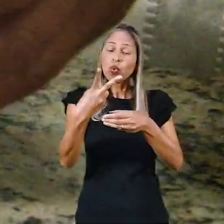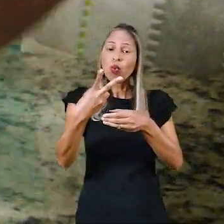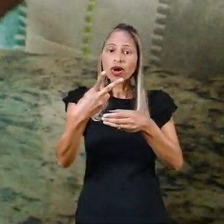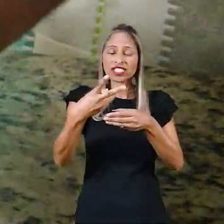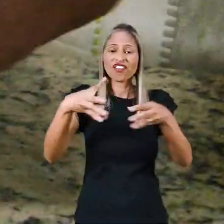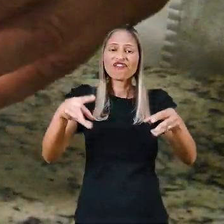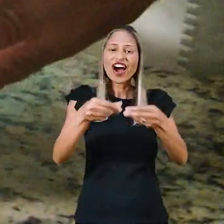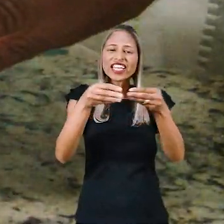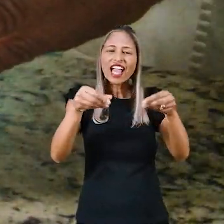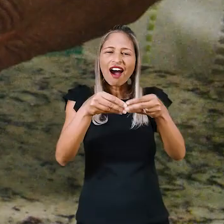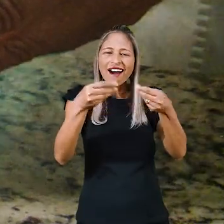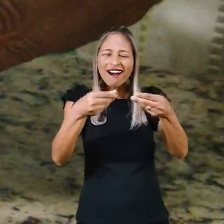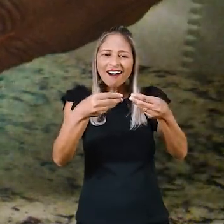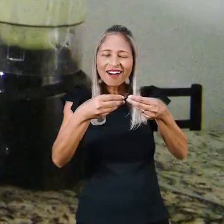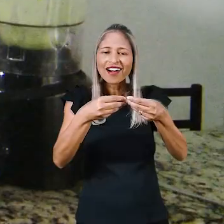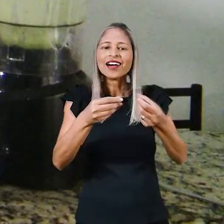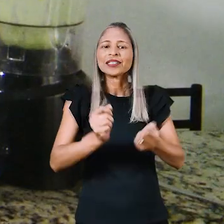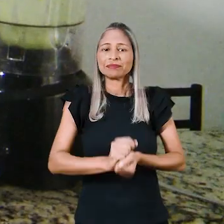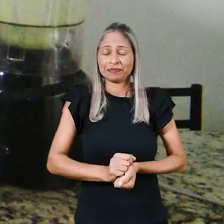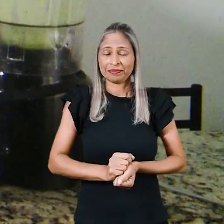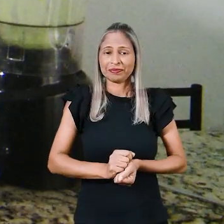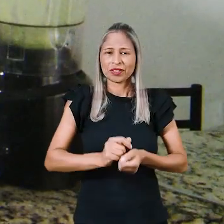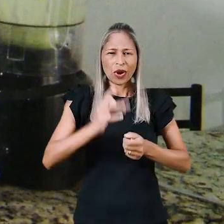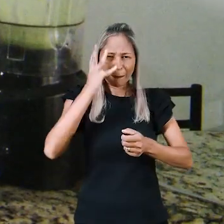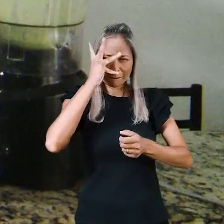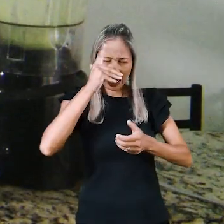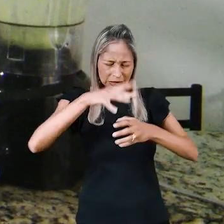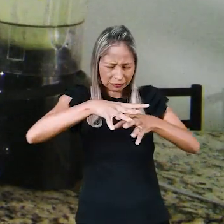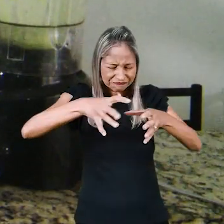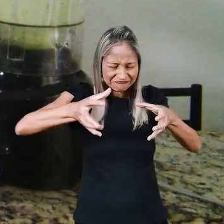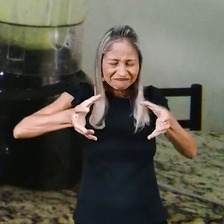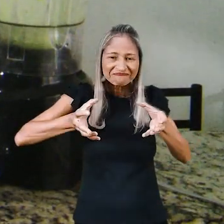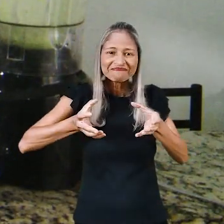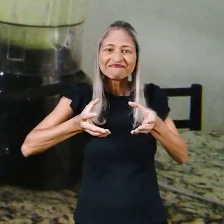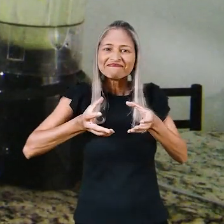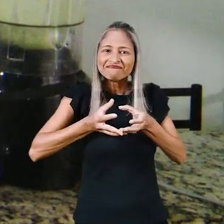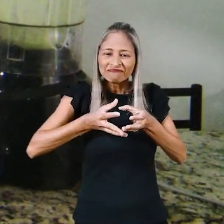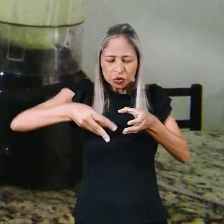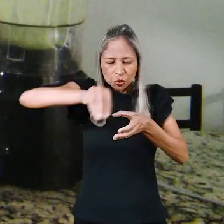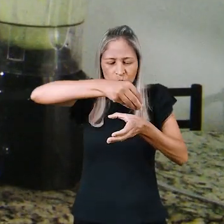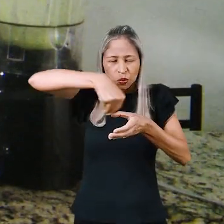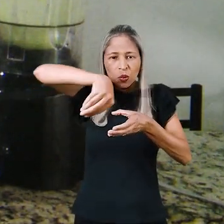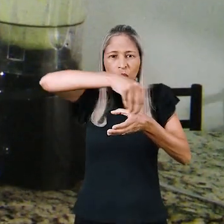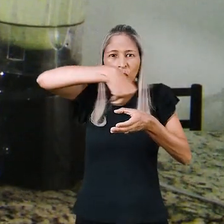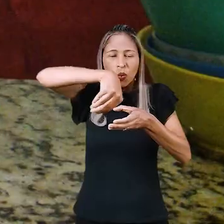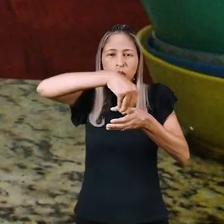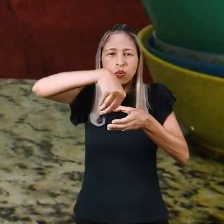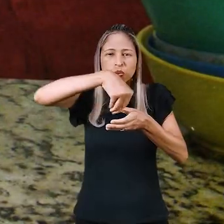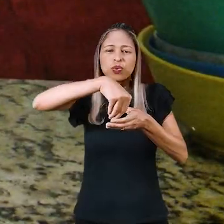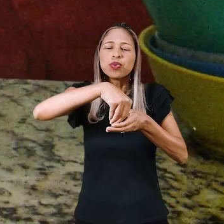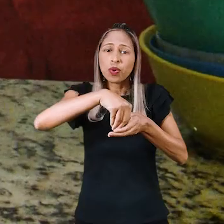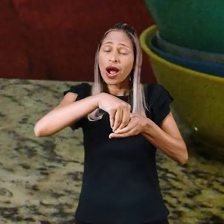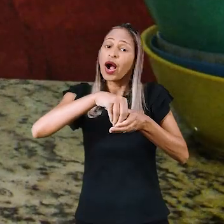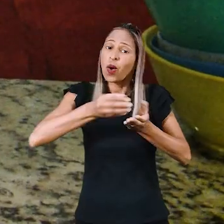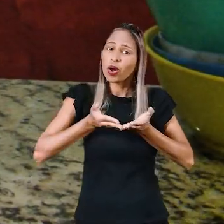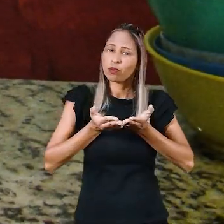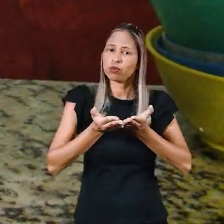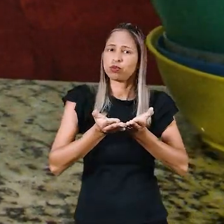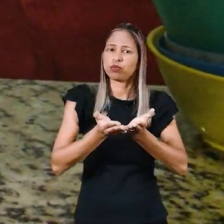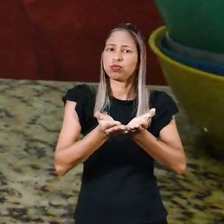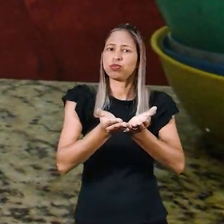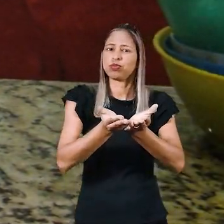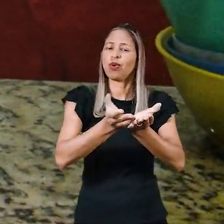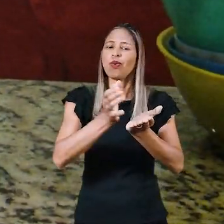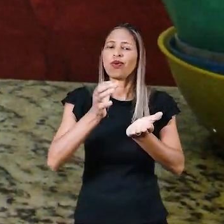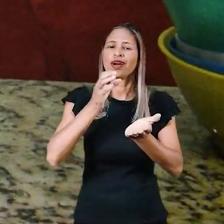2 xícaras de farinha de trigo. É uma massa bonita, bem homogênea. Agora é só levar